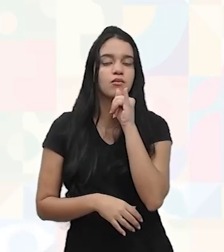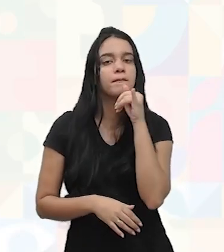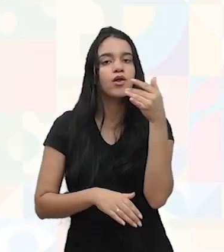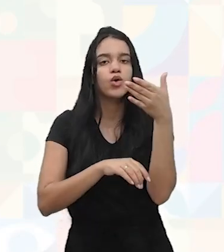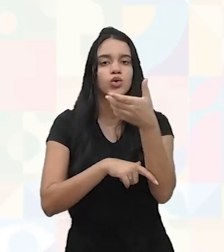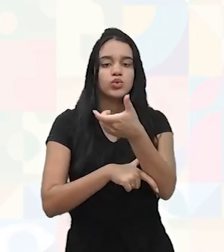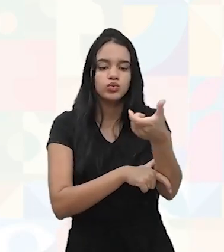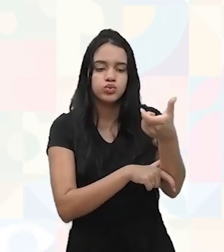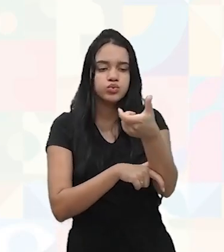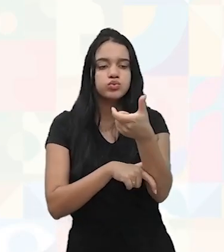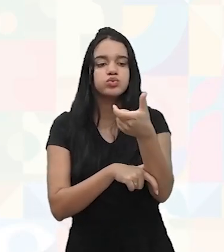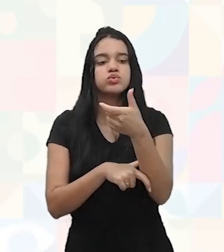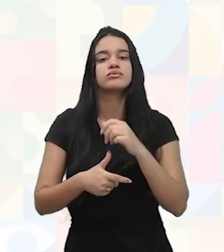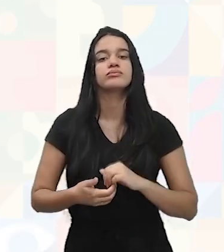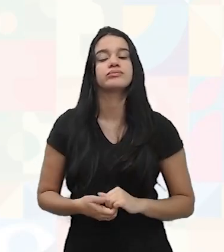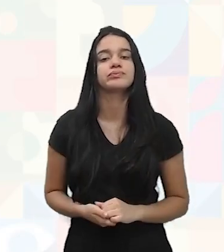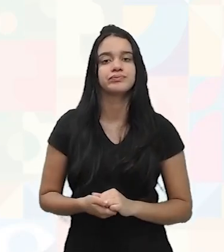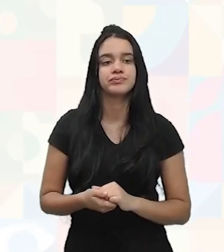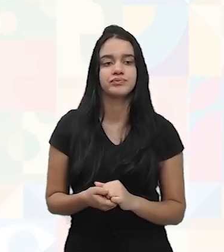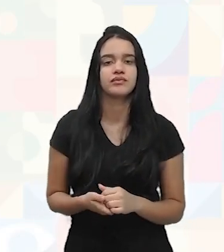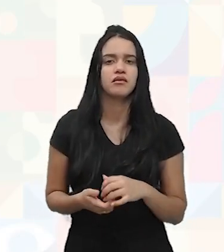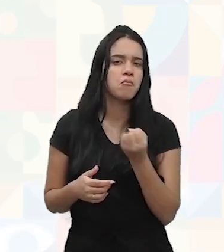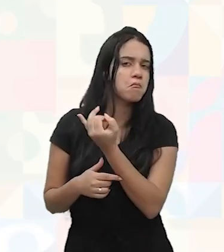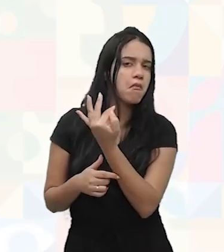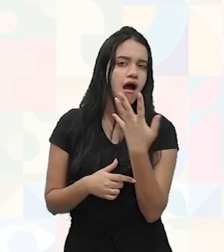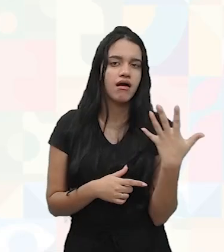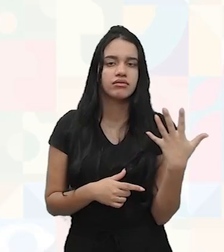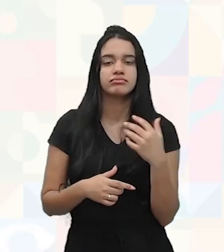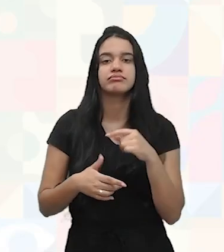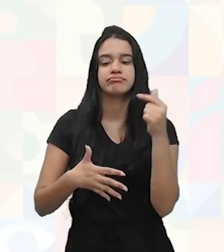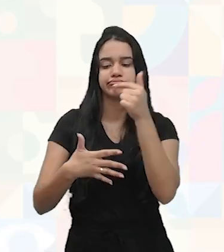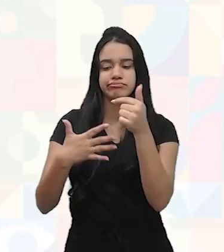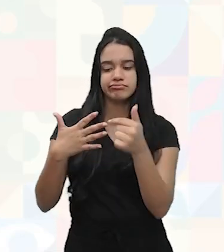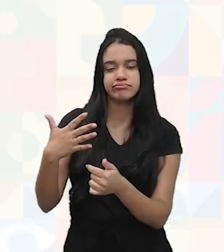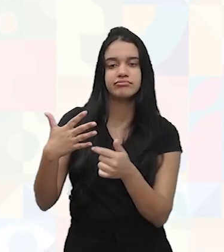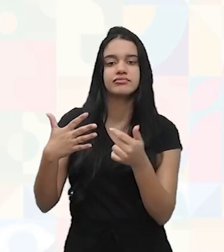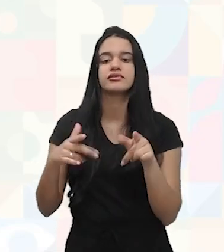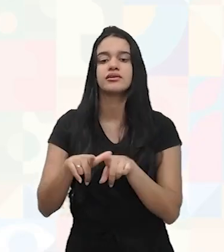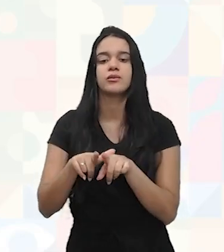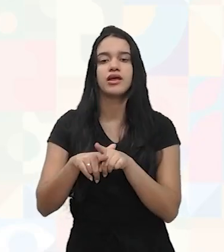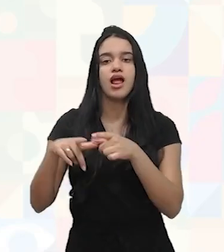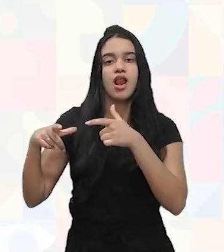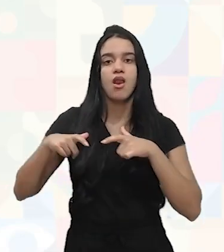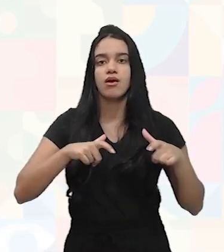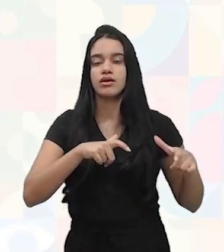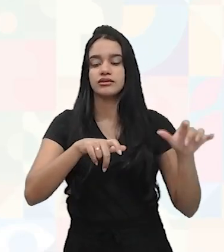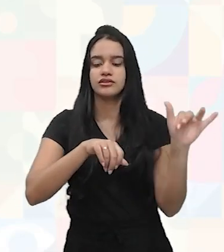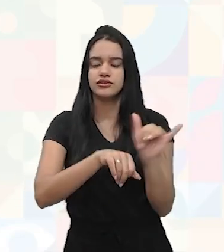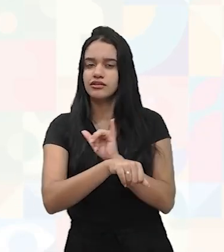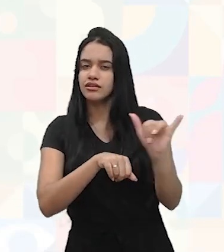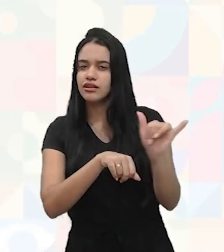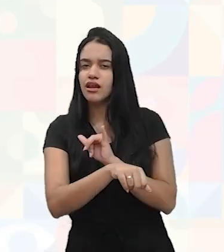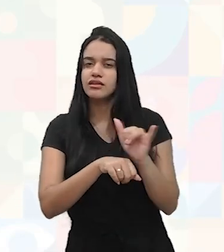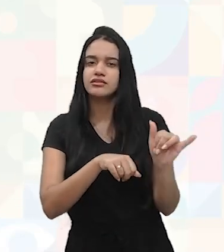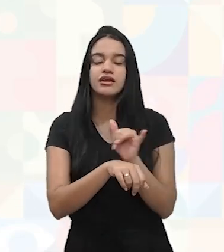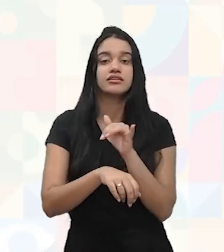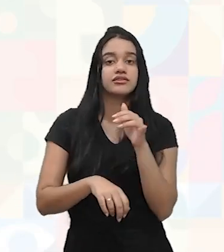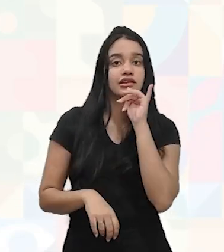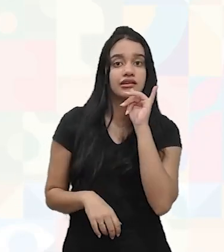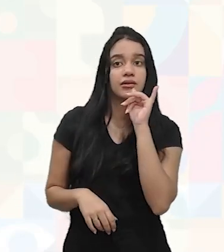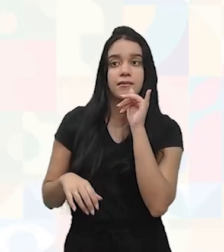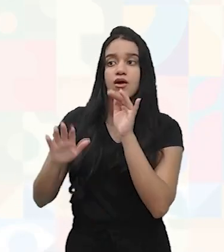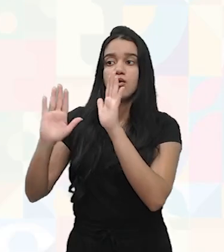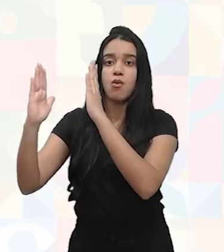manusear mangueiras, né? Enfim, tá? Além disso, localizações estratégicas e armários de emergência. Como é que está